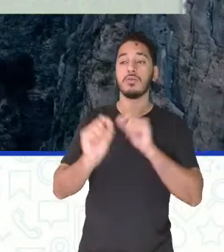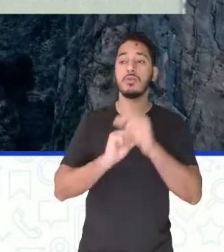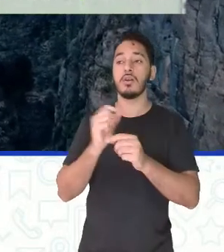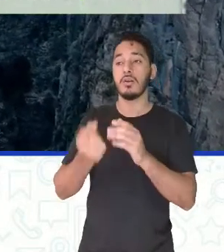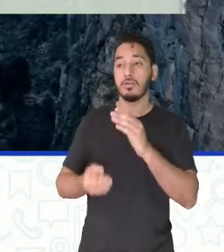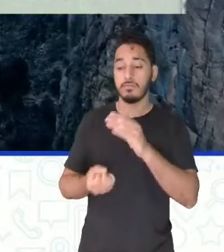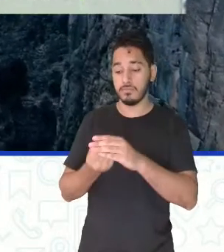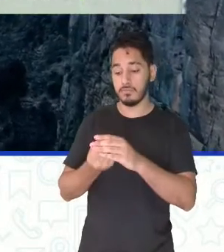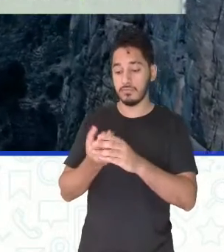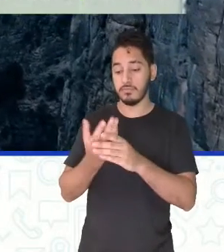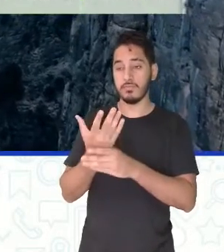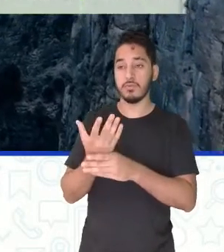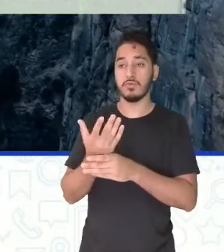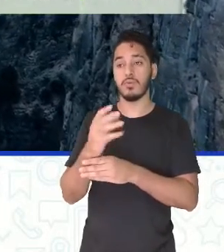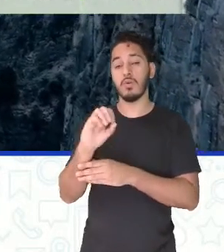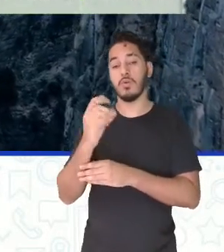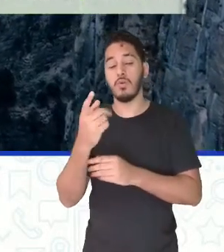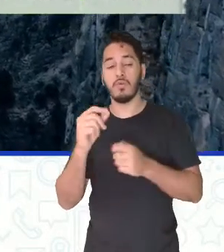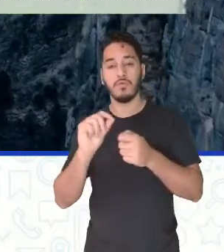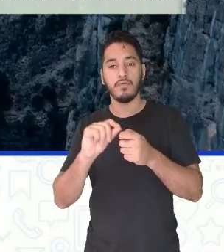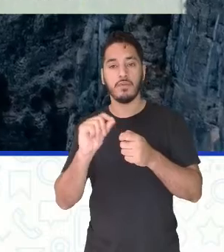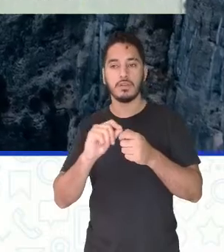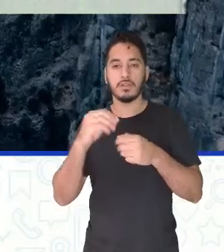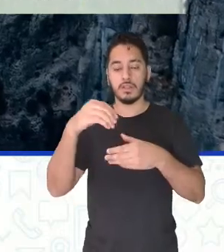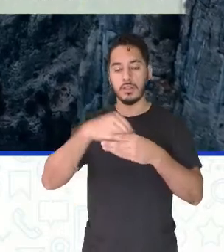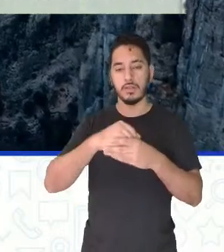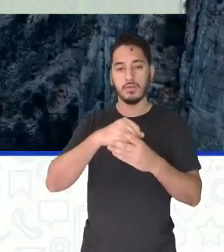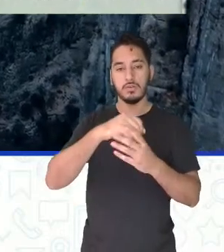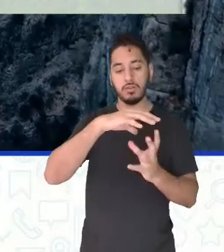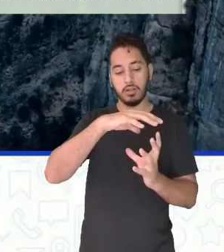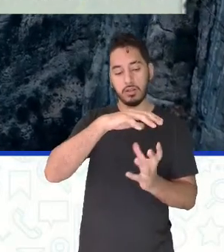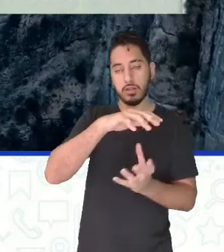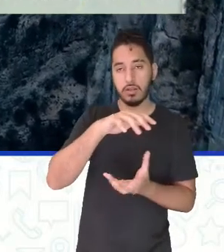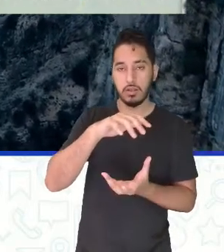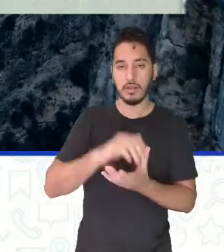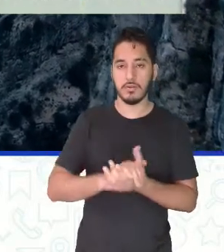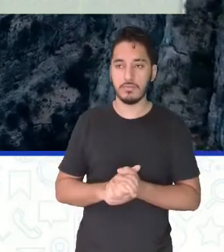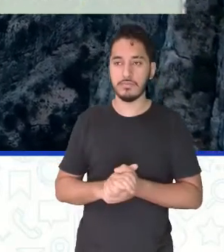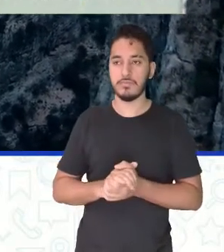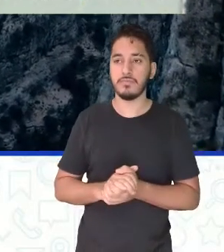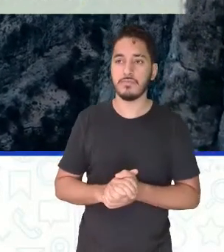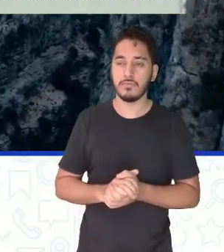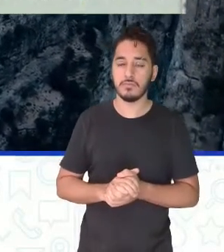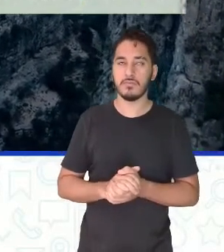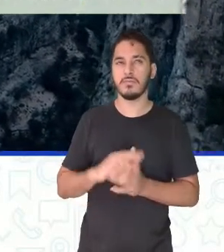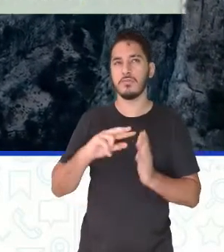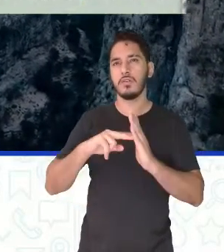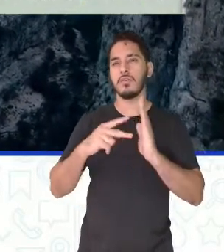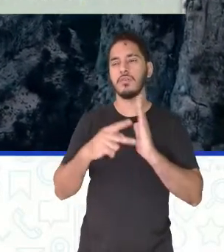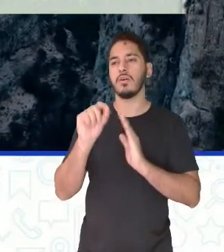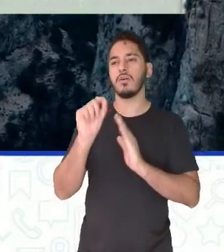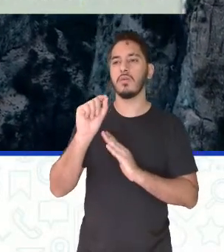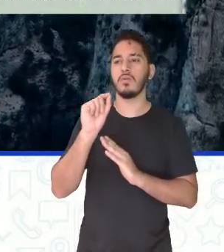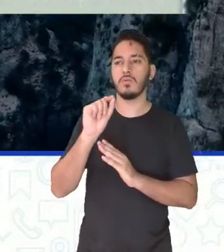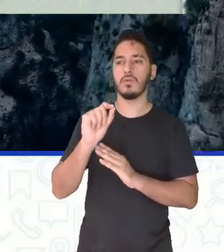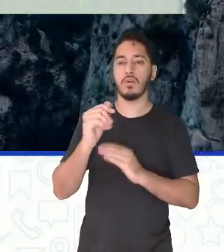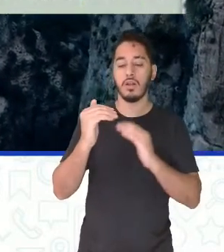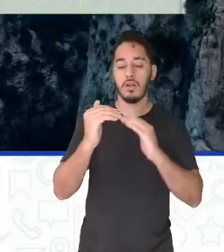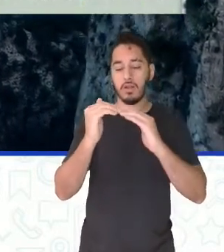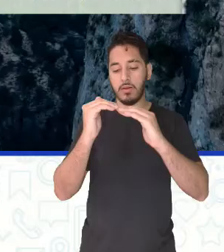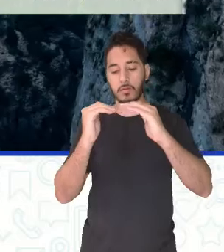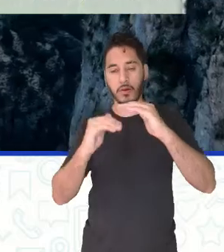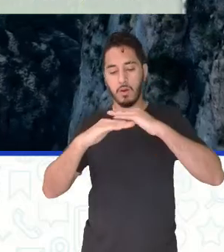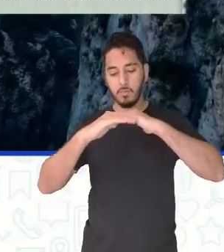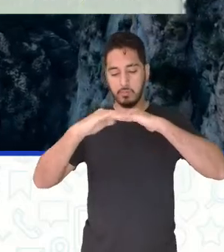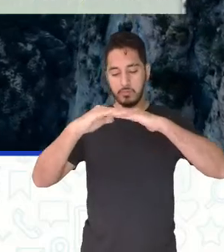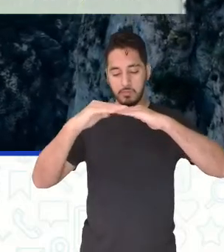que surgem ou agem dentro da Terra. Ou seja,